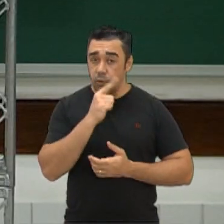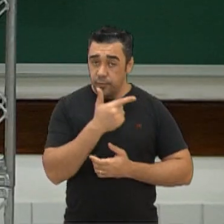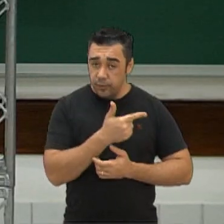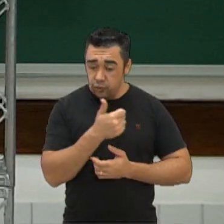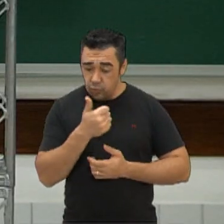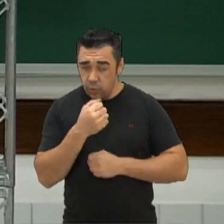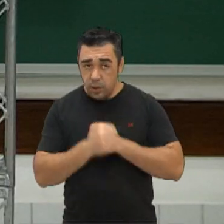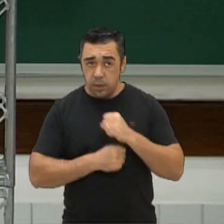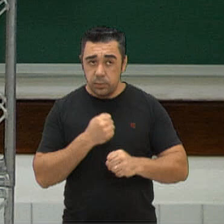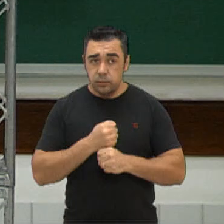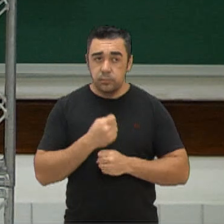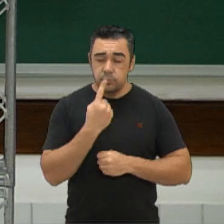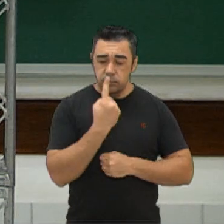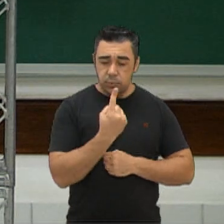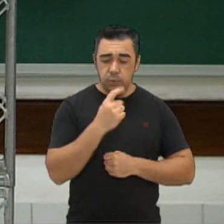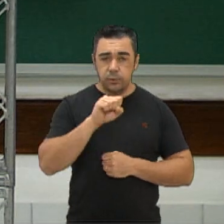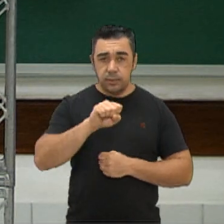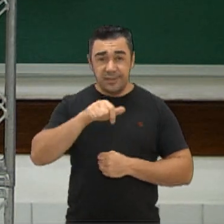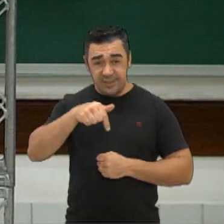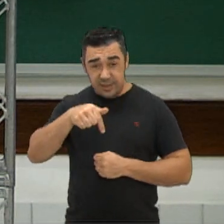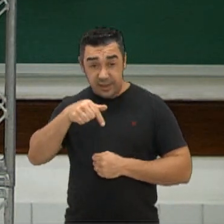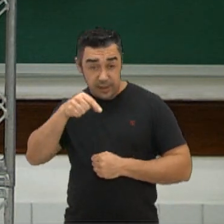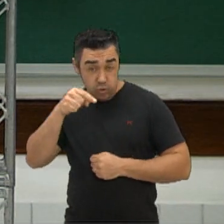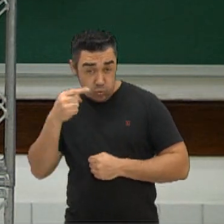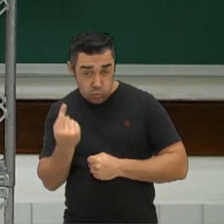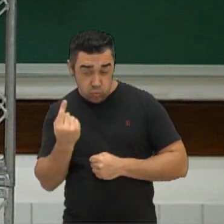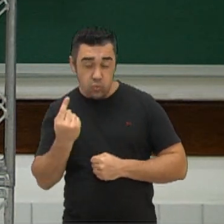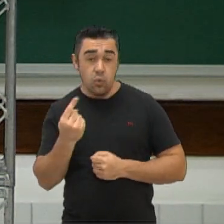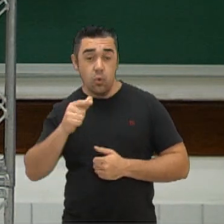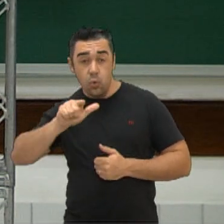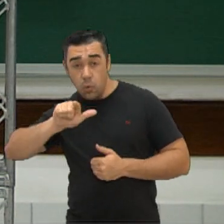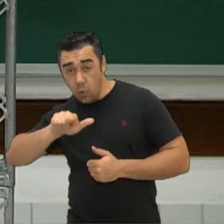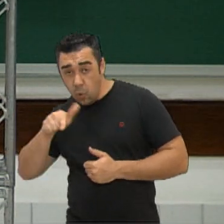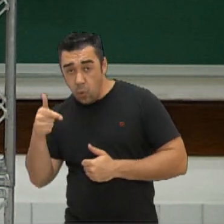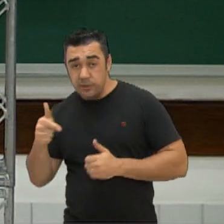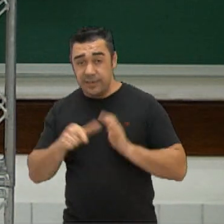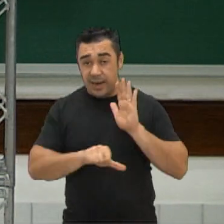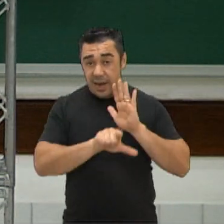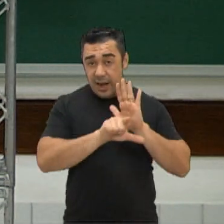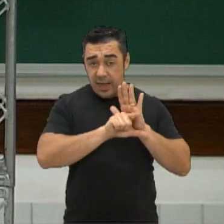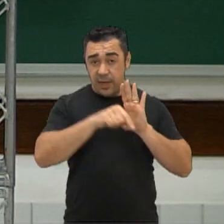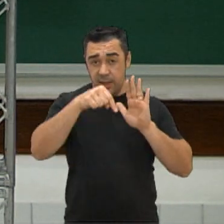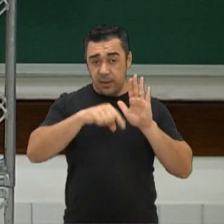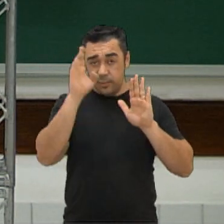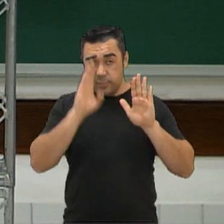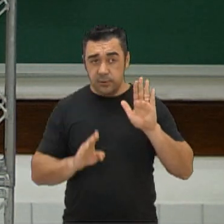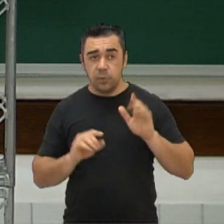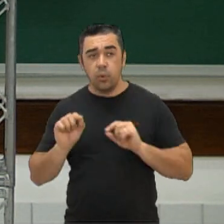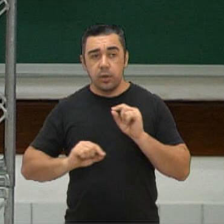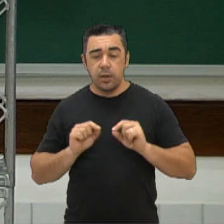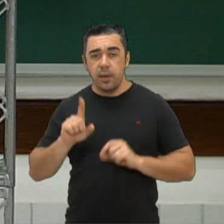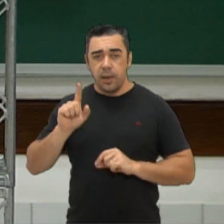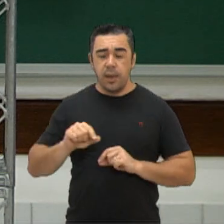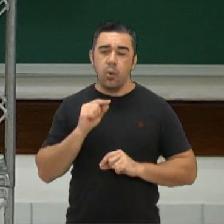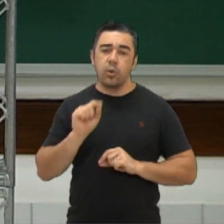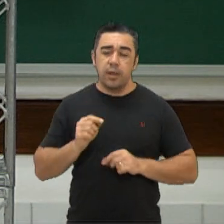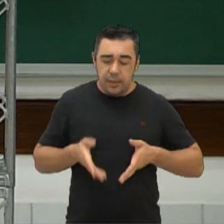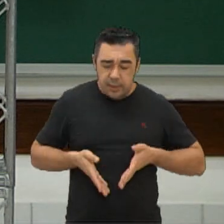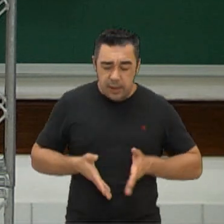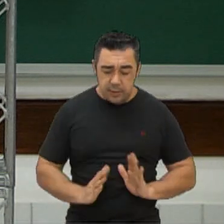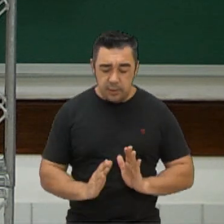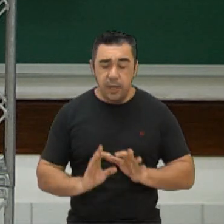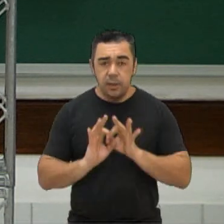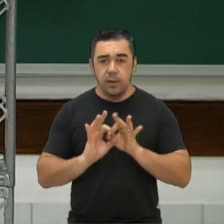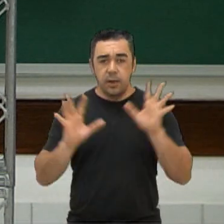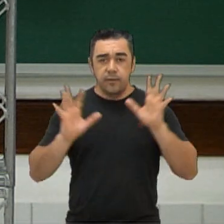em 1871, nós temos uma outra lei sendo feita aqui no Brasil, que é a Lei do Ventre Livre. A